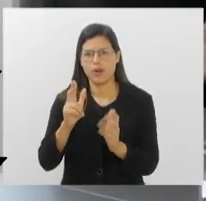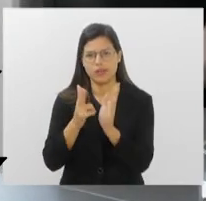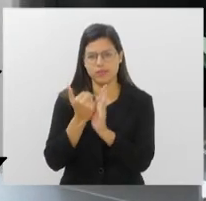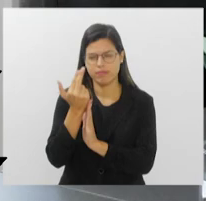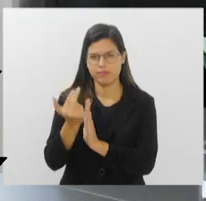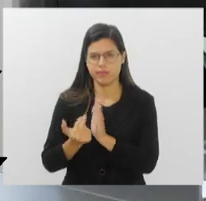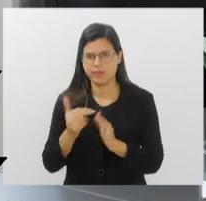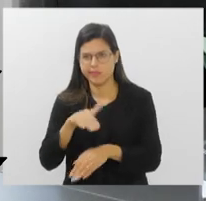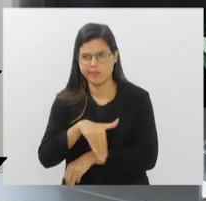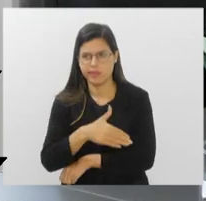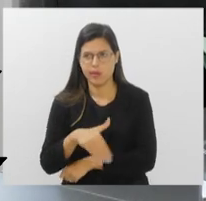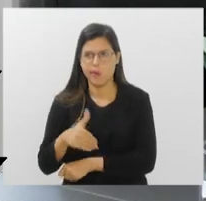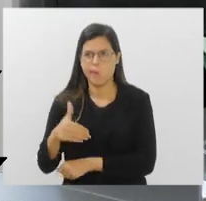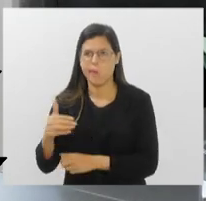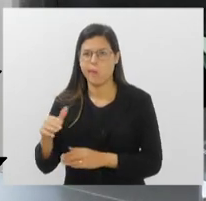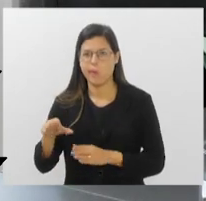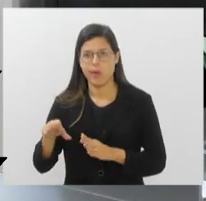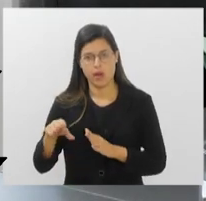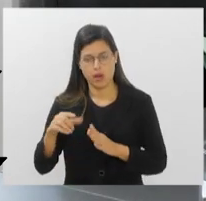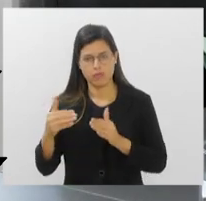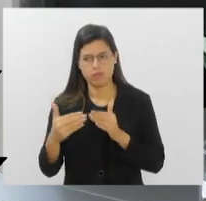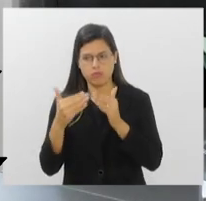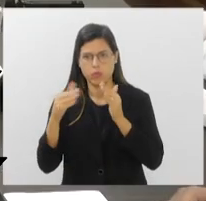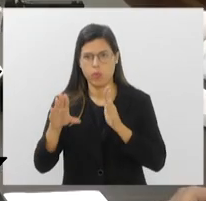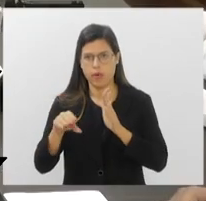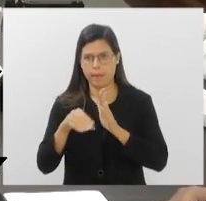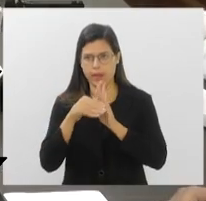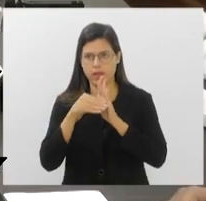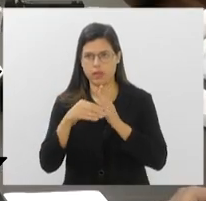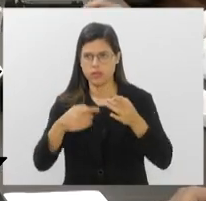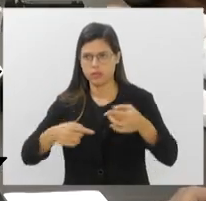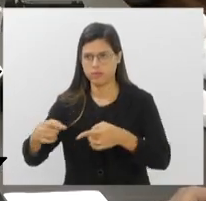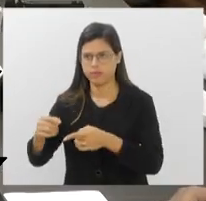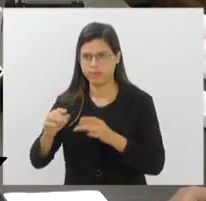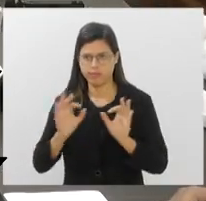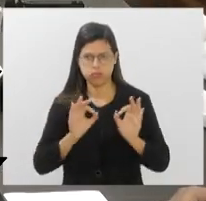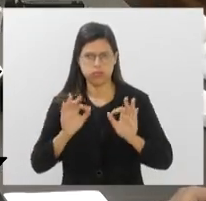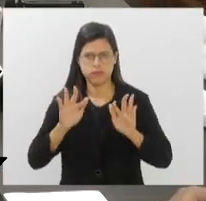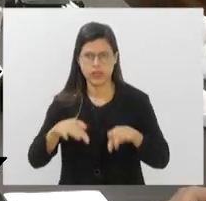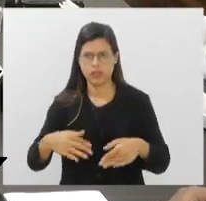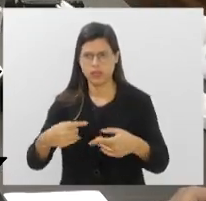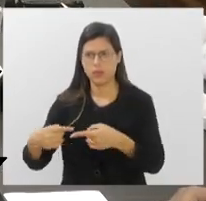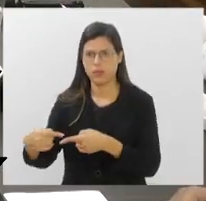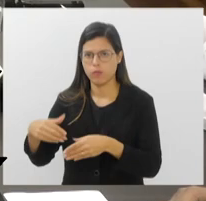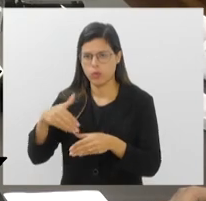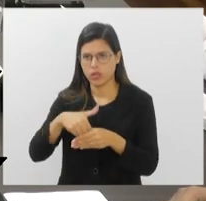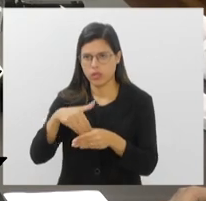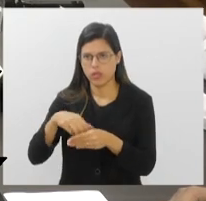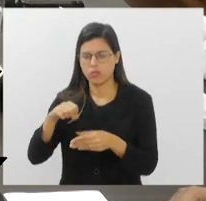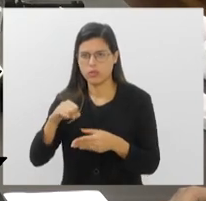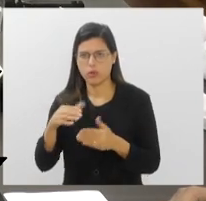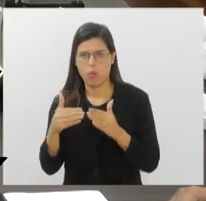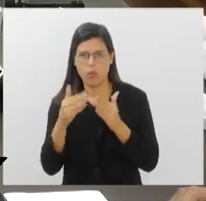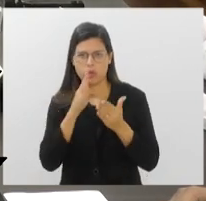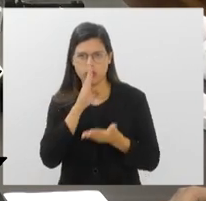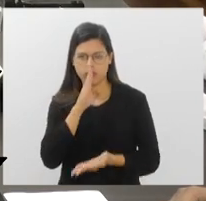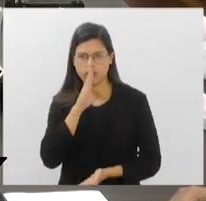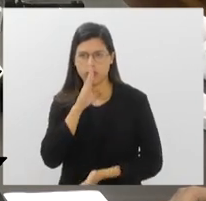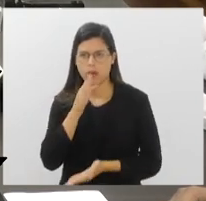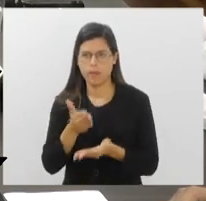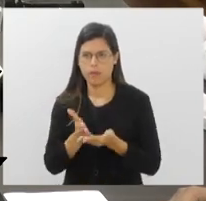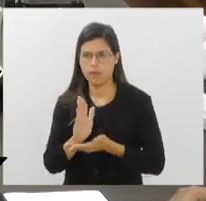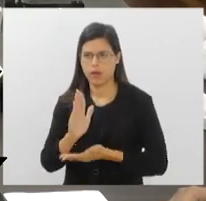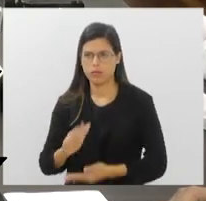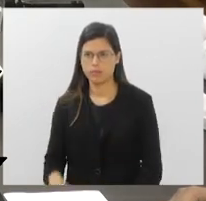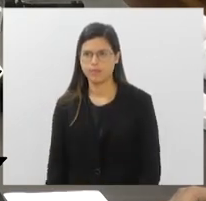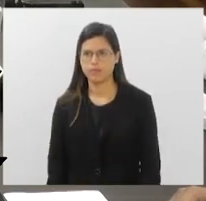Janeiro. Parecer é favorável à emenda. Em discussão. Não havendo quem queira discutir, encerrada a discussão. Em votação, senhores que aprovam, permaneçam como estão, aprovado.